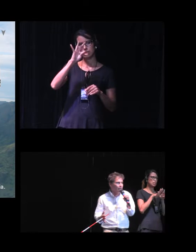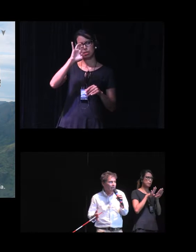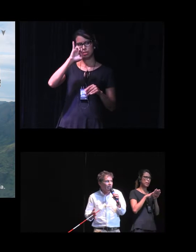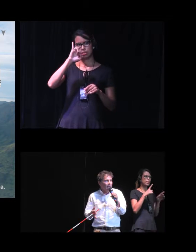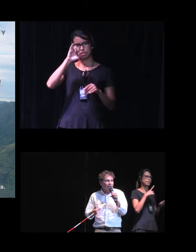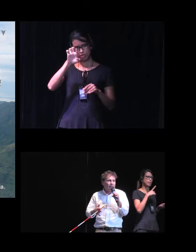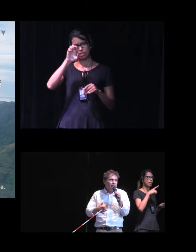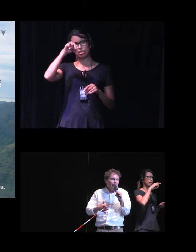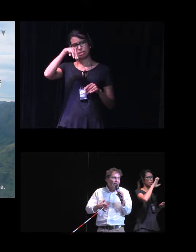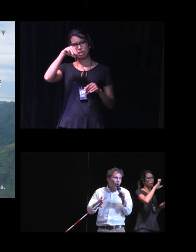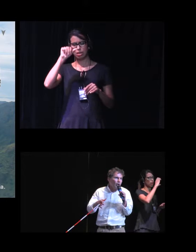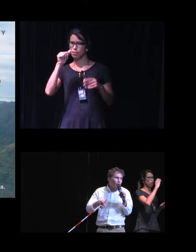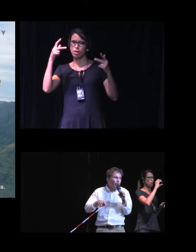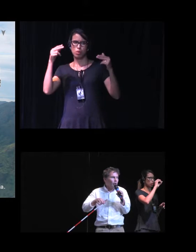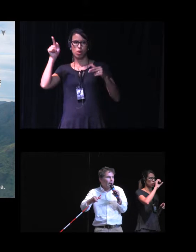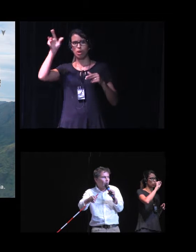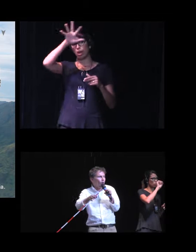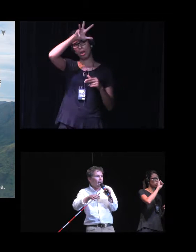vai para o Amazonas.